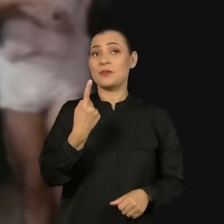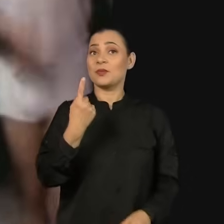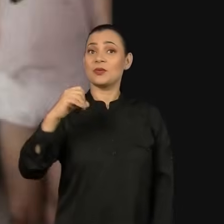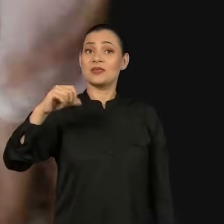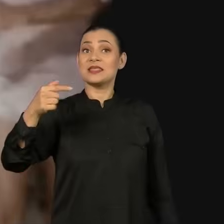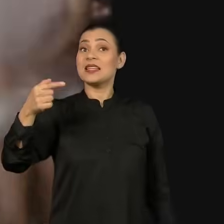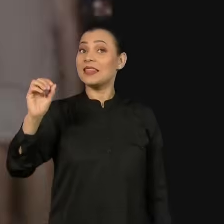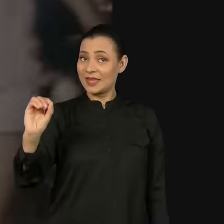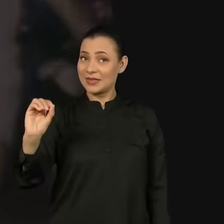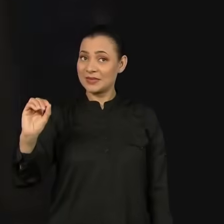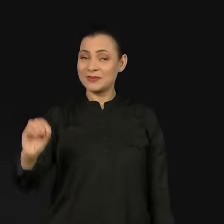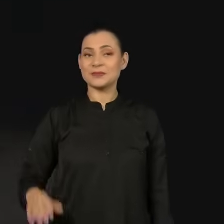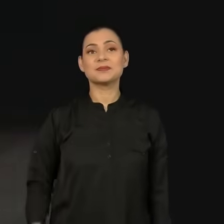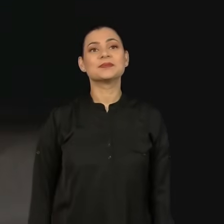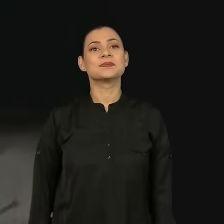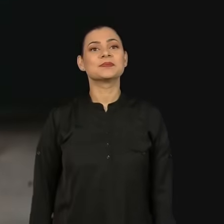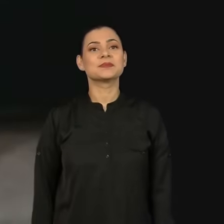70.